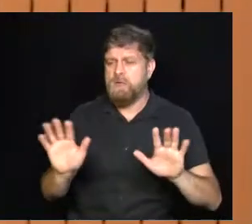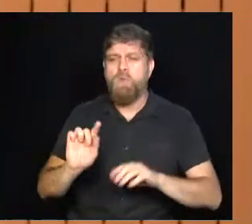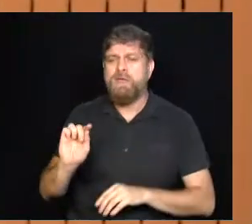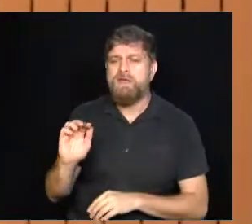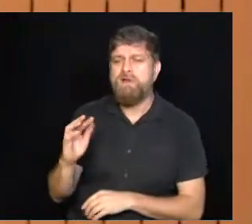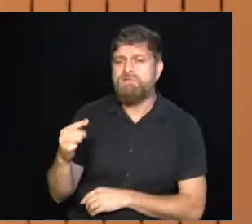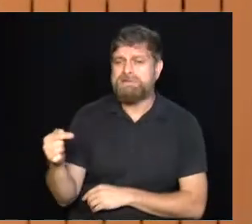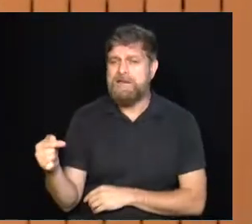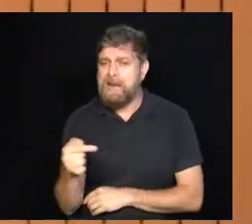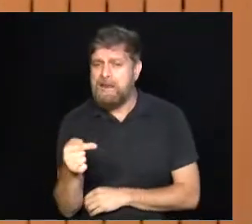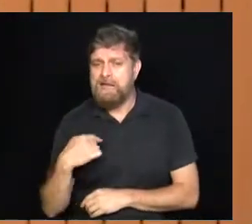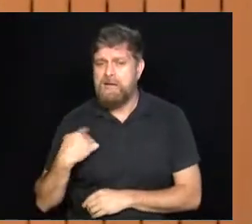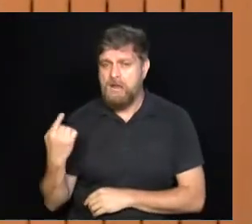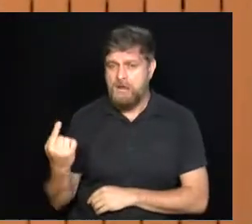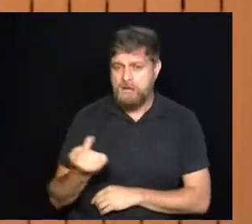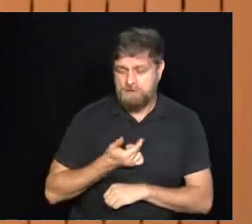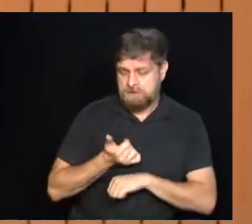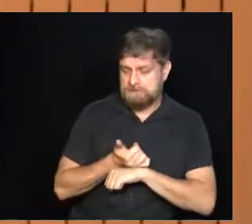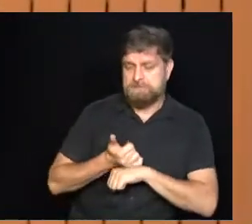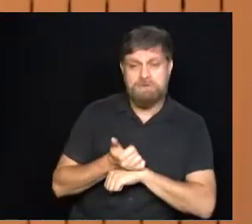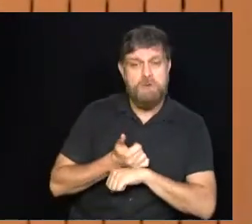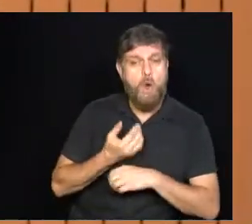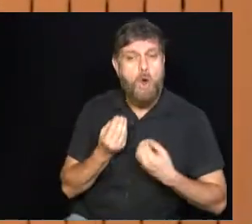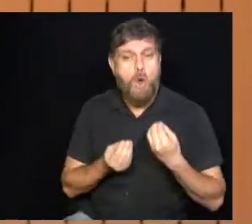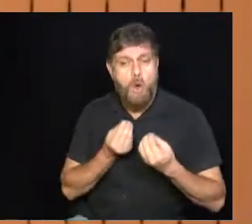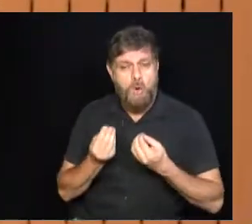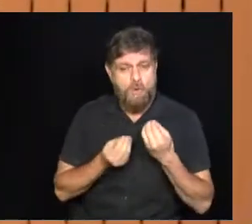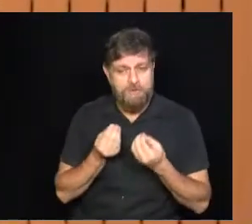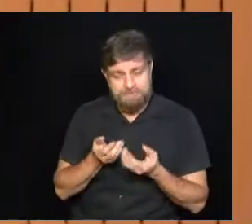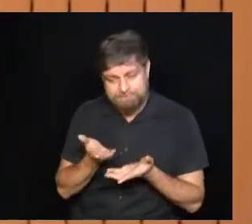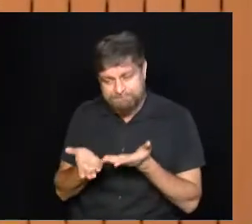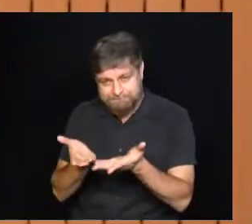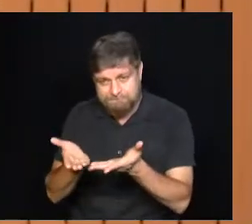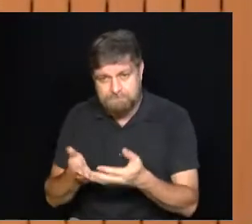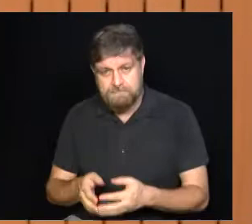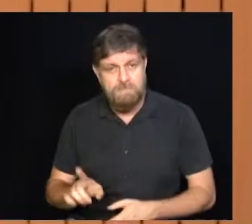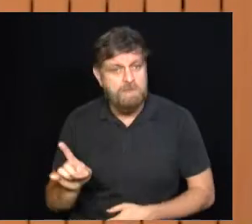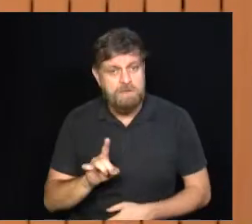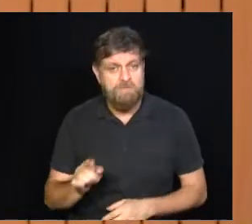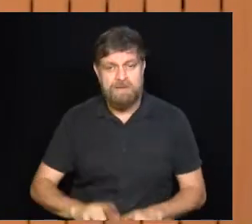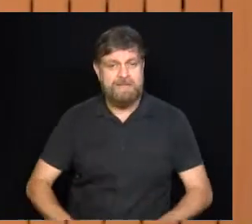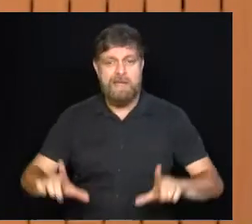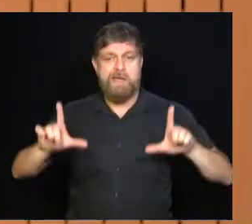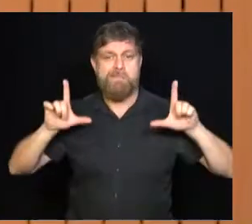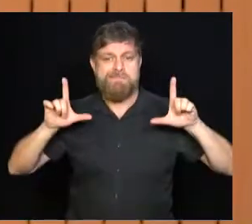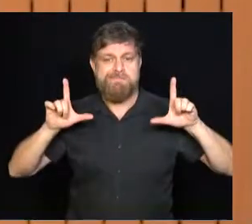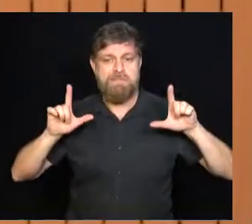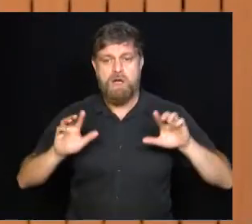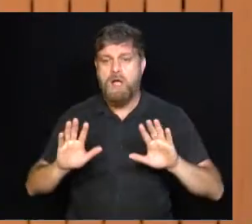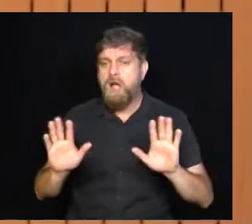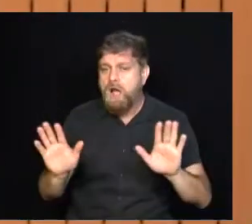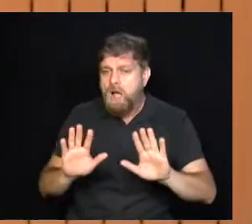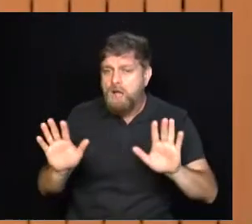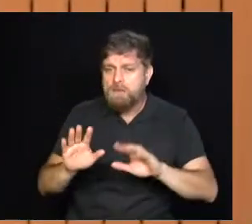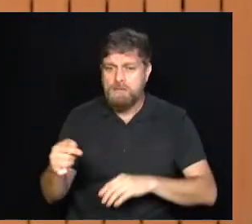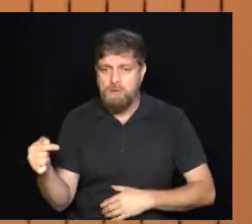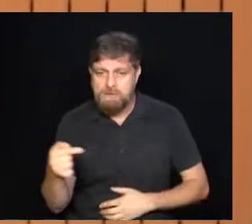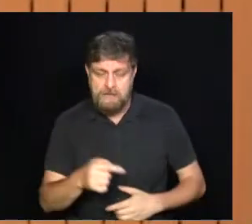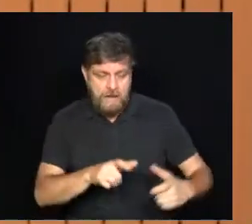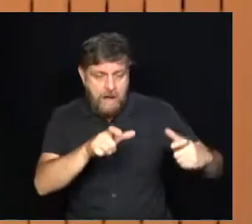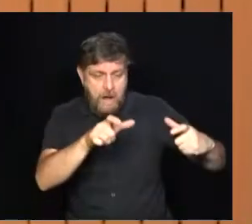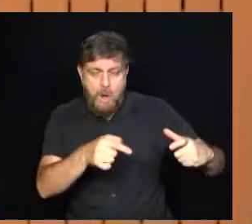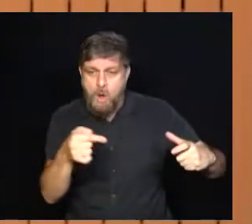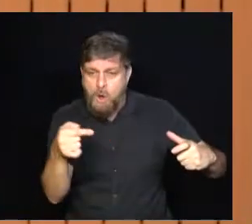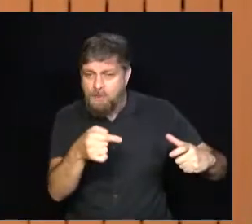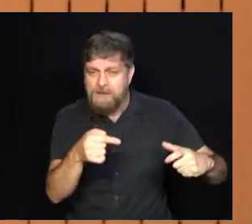acontecer, será que a gente vai, né, expor ela? E não é essa finalidade, tá? O espaço, ele é